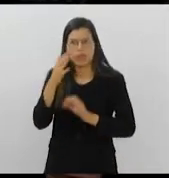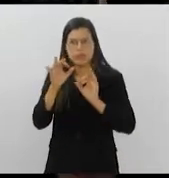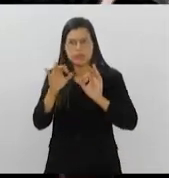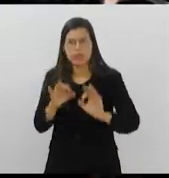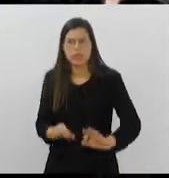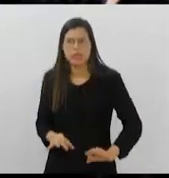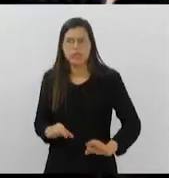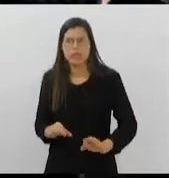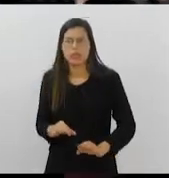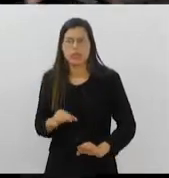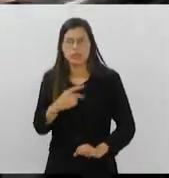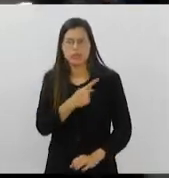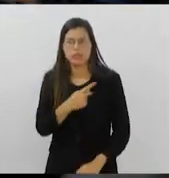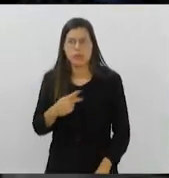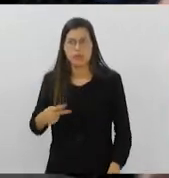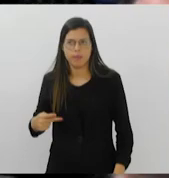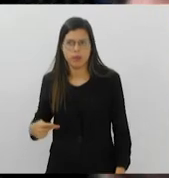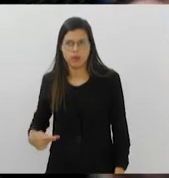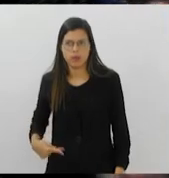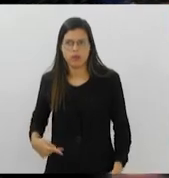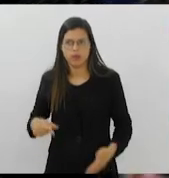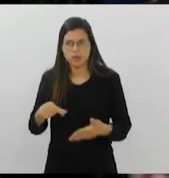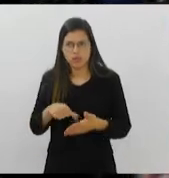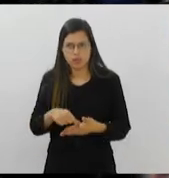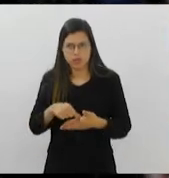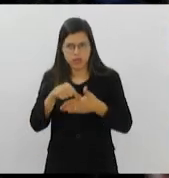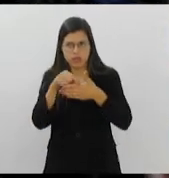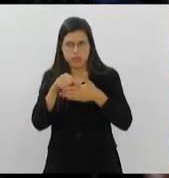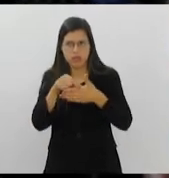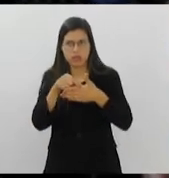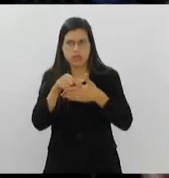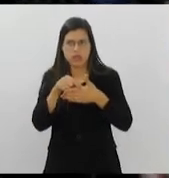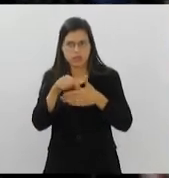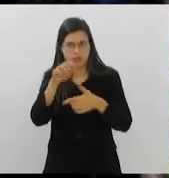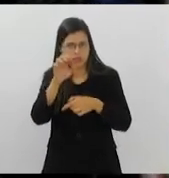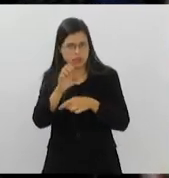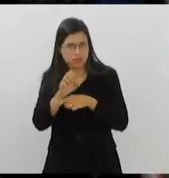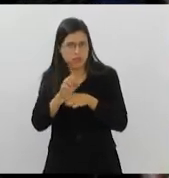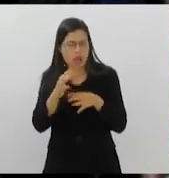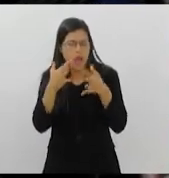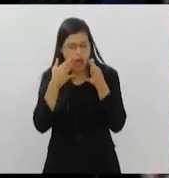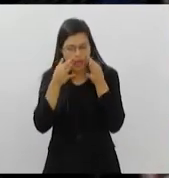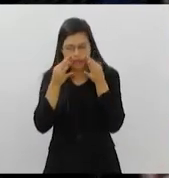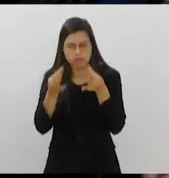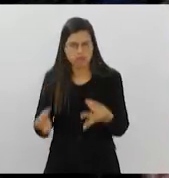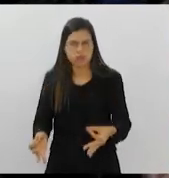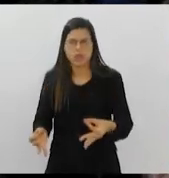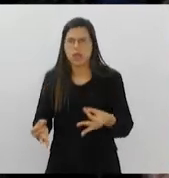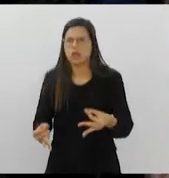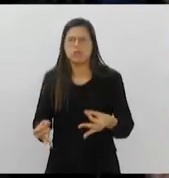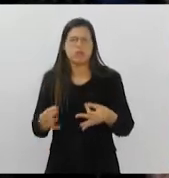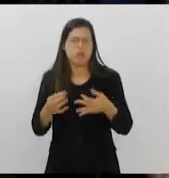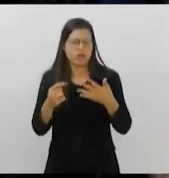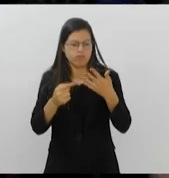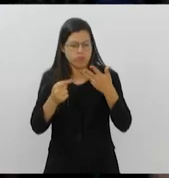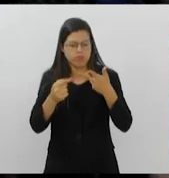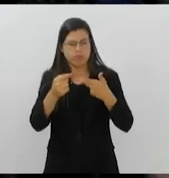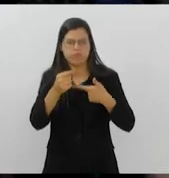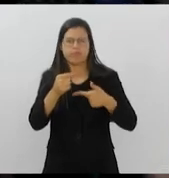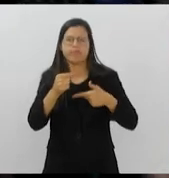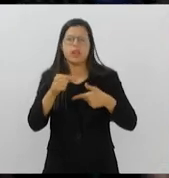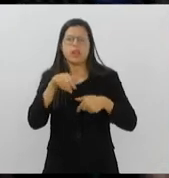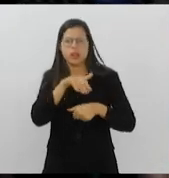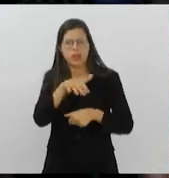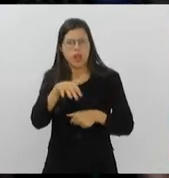presidente, como liderança desse Estado, atento às questões dos servidores da segurança pública, vai,